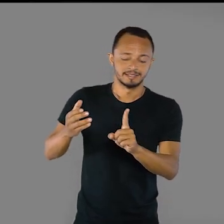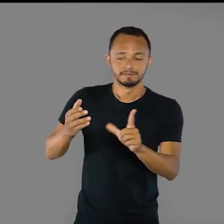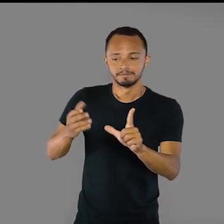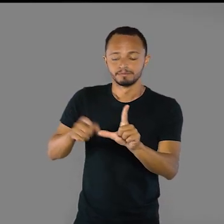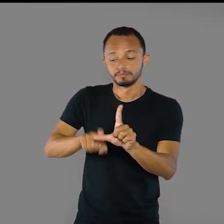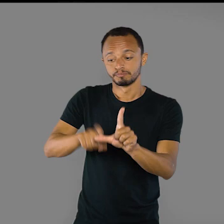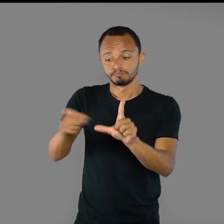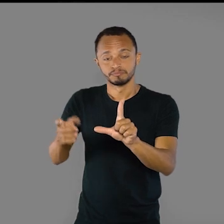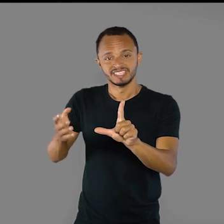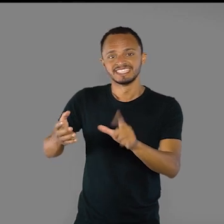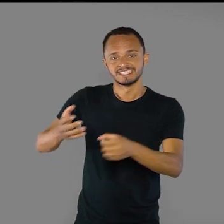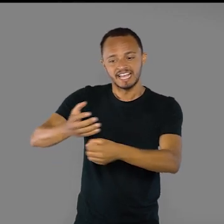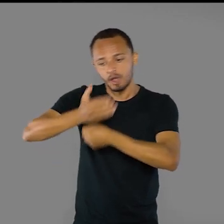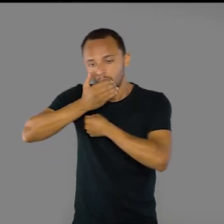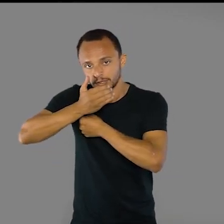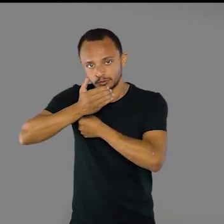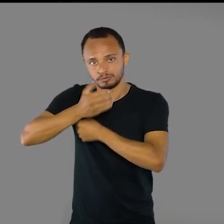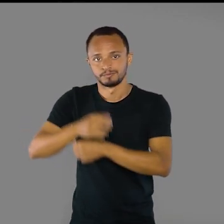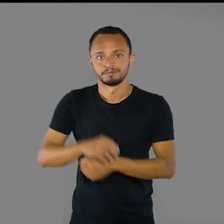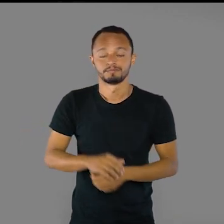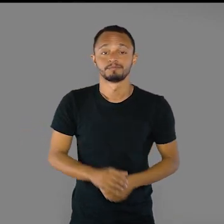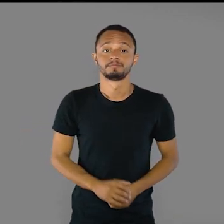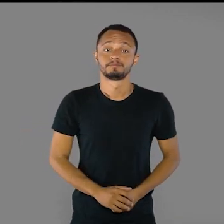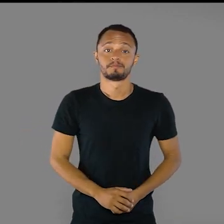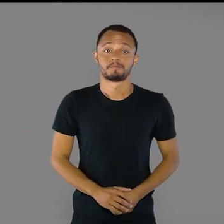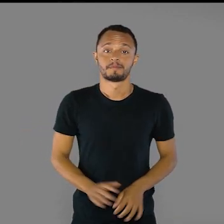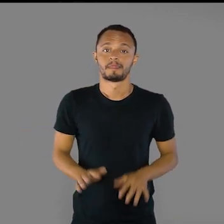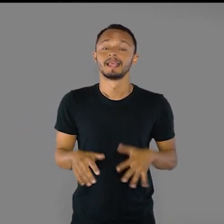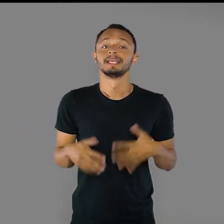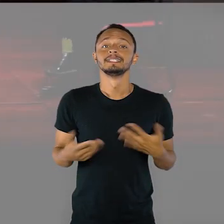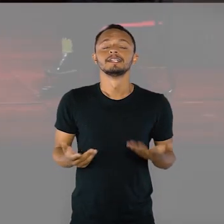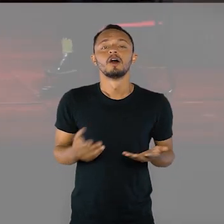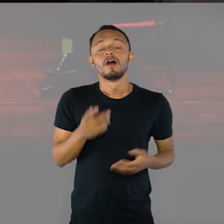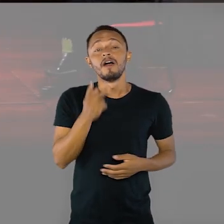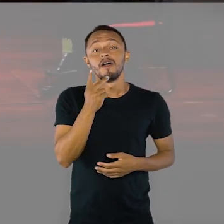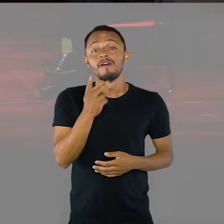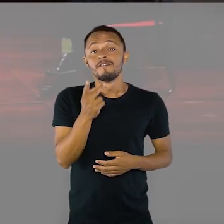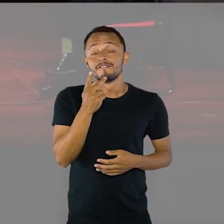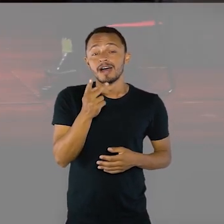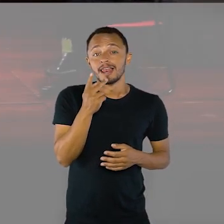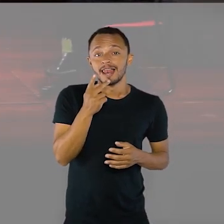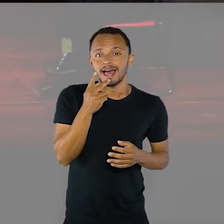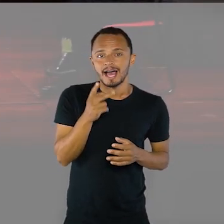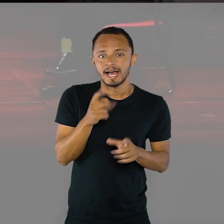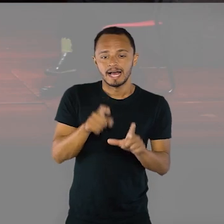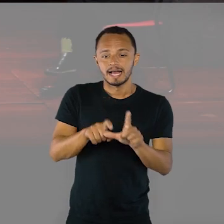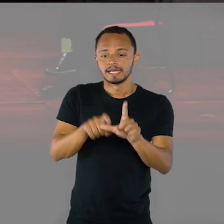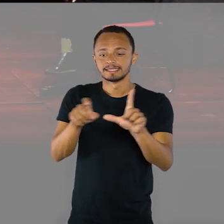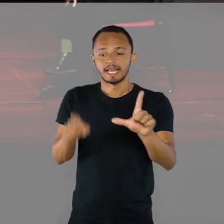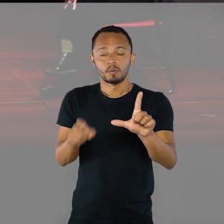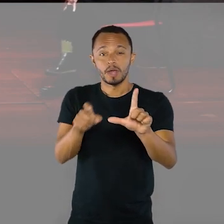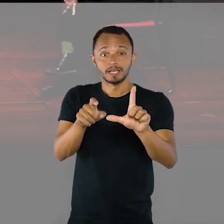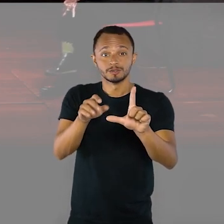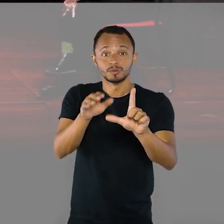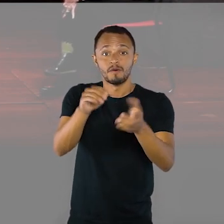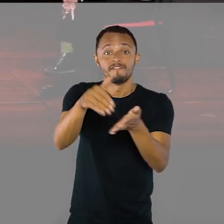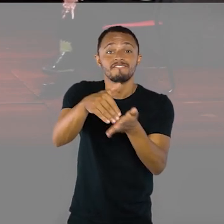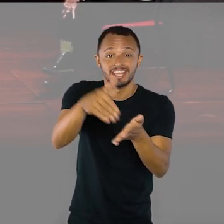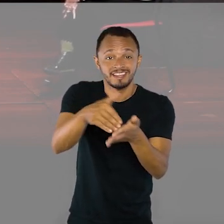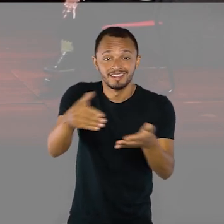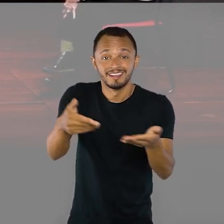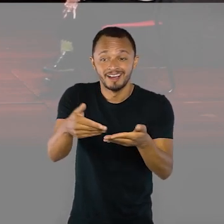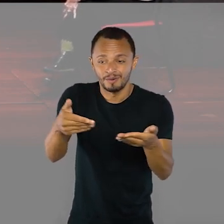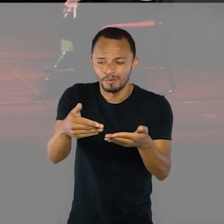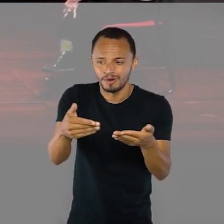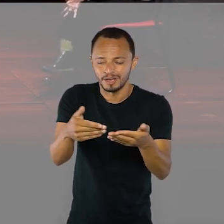Vou virar mais um pouco. Então, faltaria a gente falar da última, talvez do último sequestro que nós estamos ainda vivendo, que